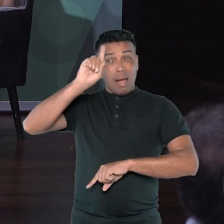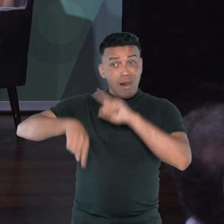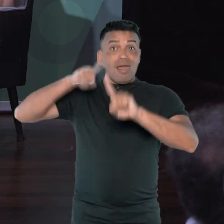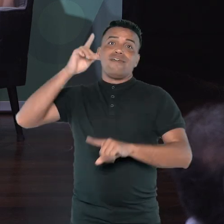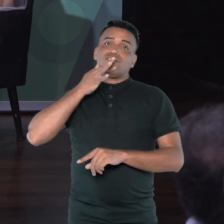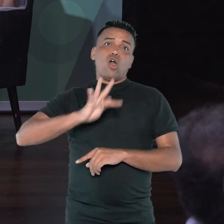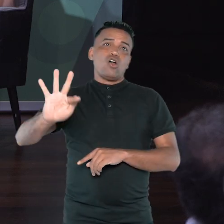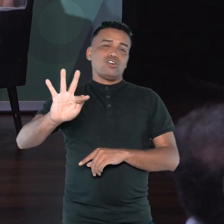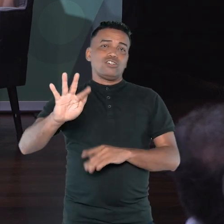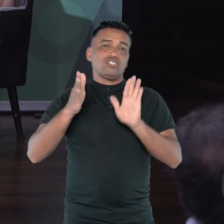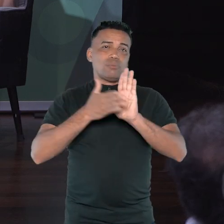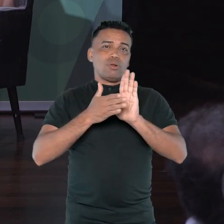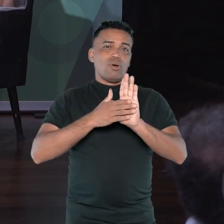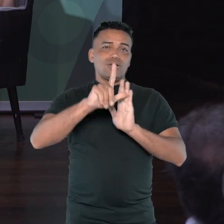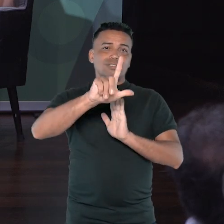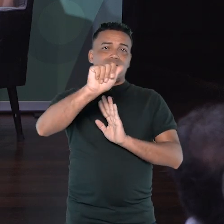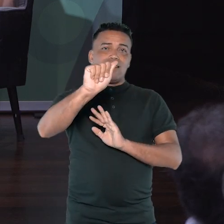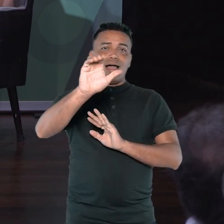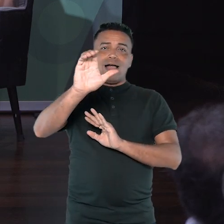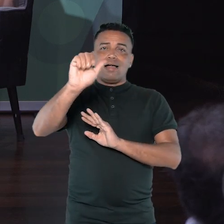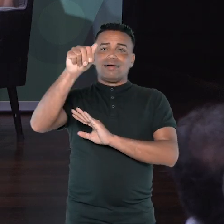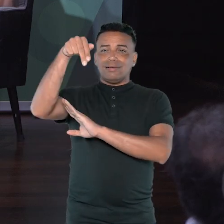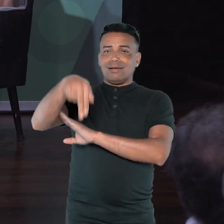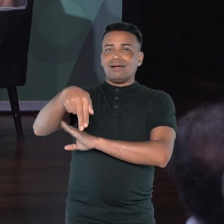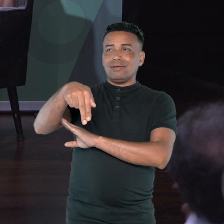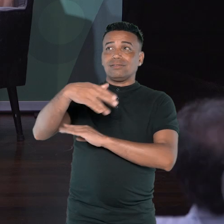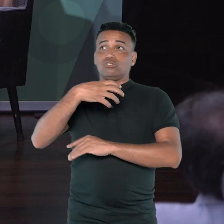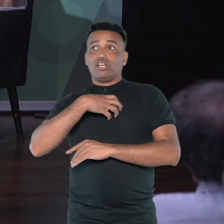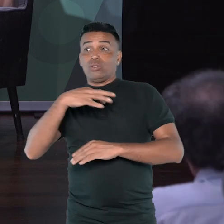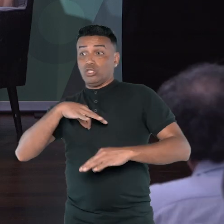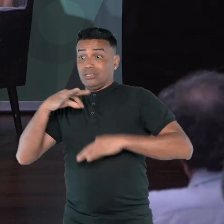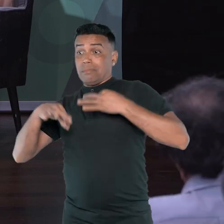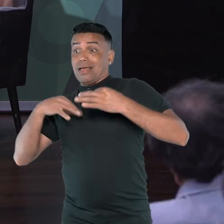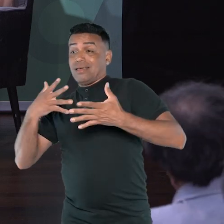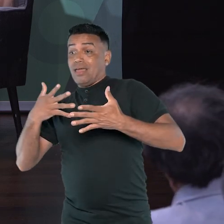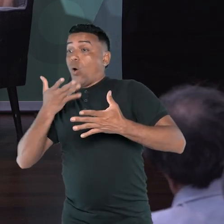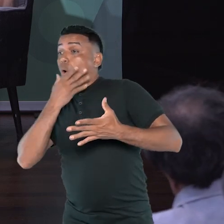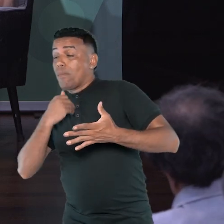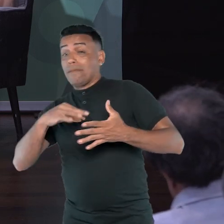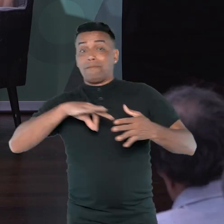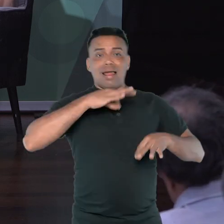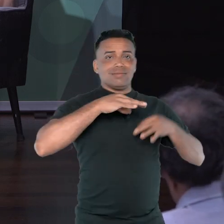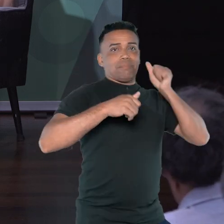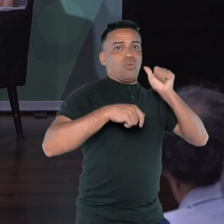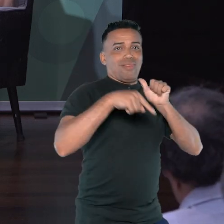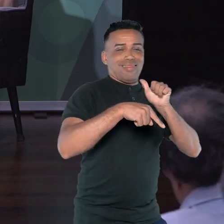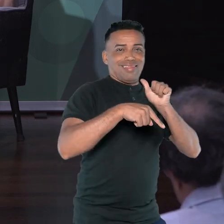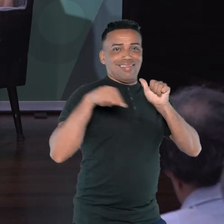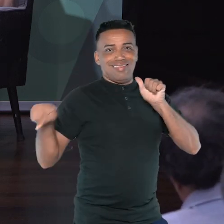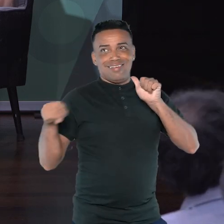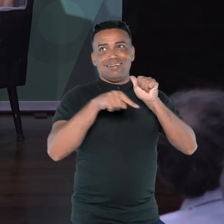a proposta lacaniana dos modos de gozo, do masculino, do feminino, se seria uma possibilidade da gente